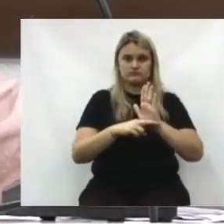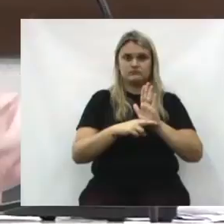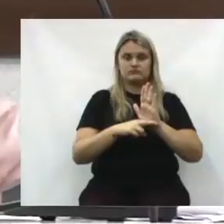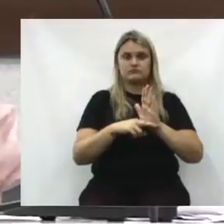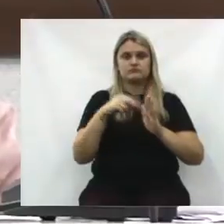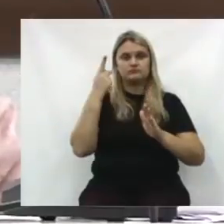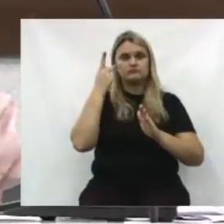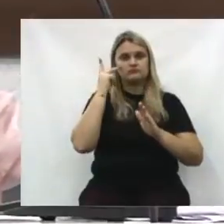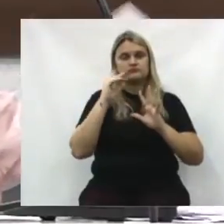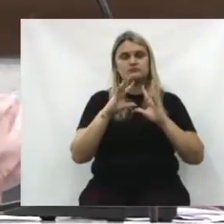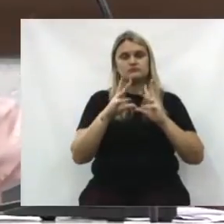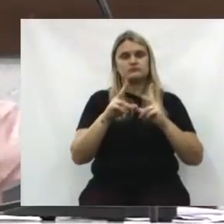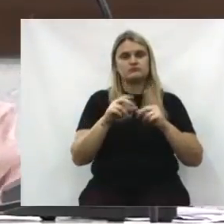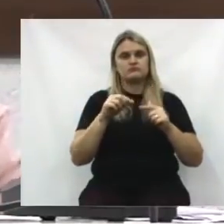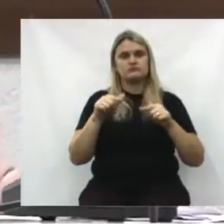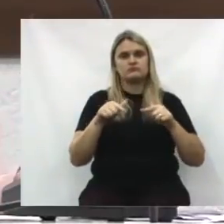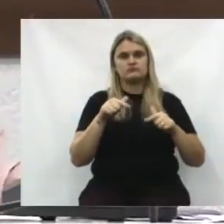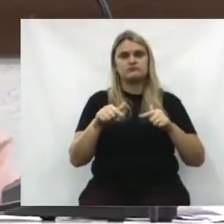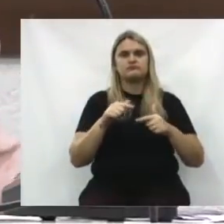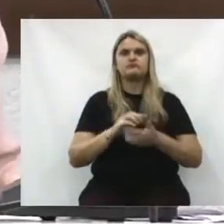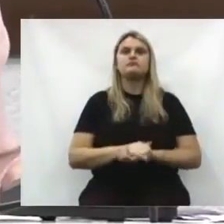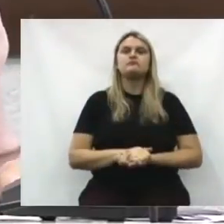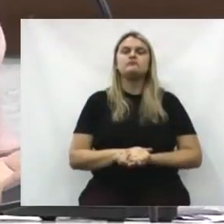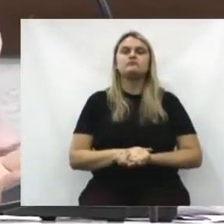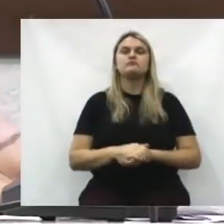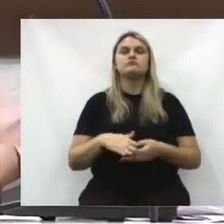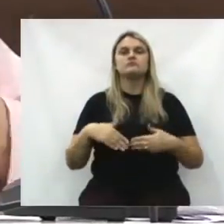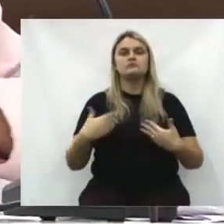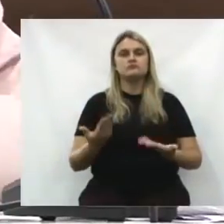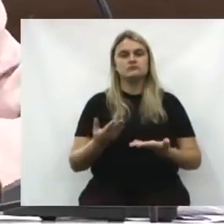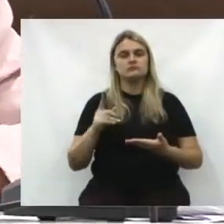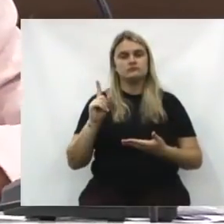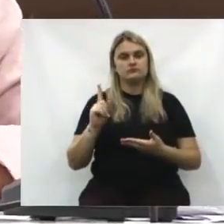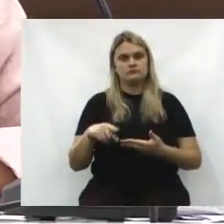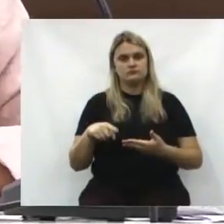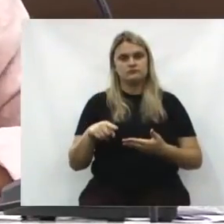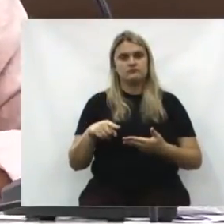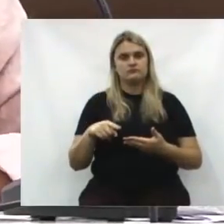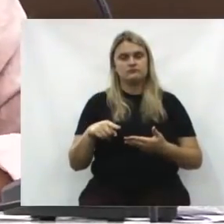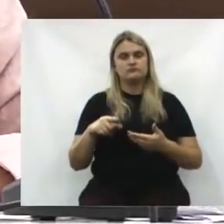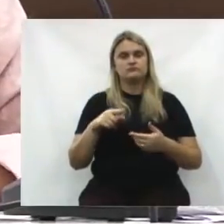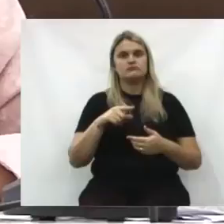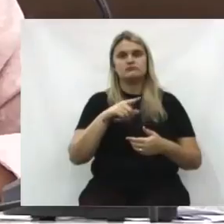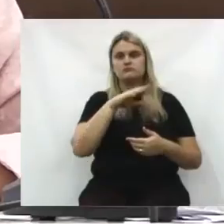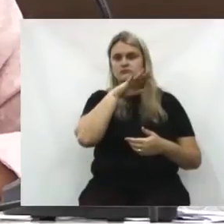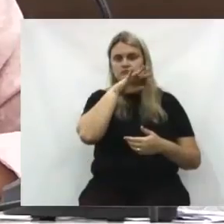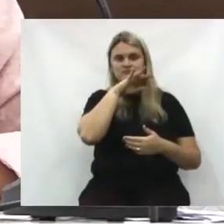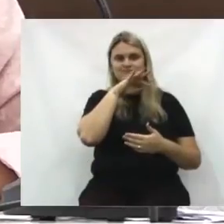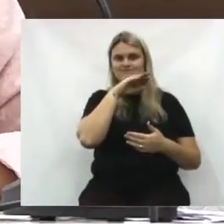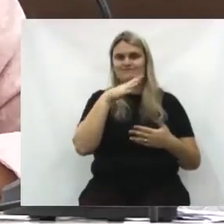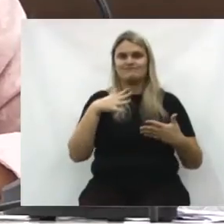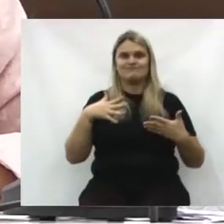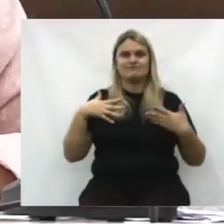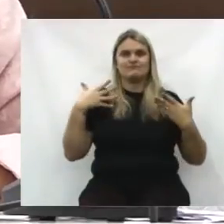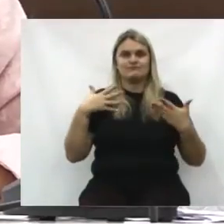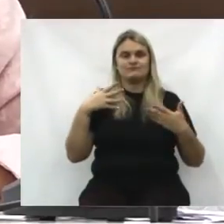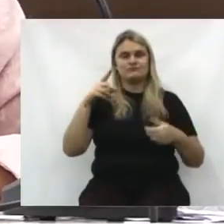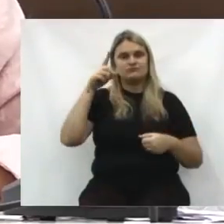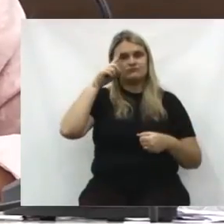regras estabelecidas para os demais trabalhadores. A medida será